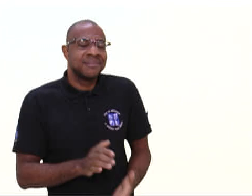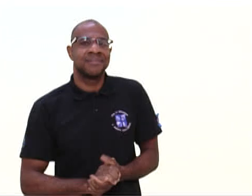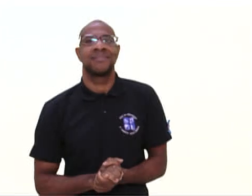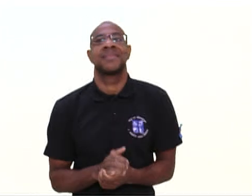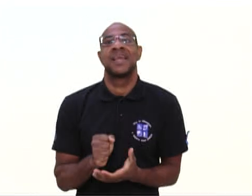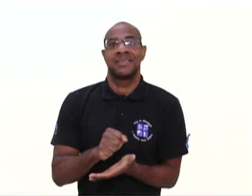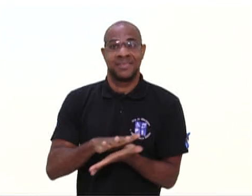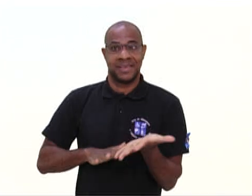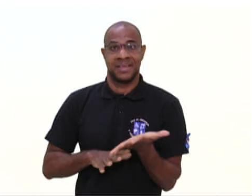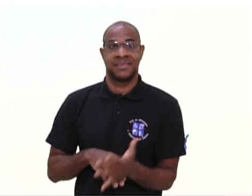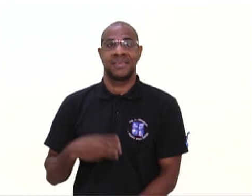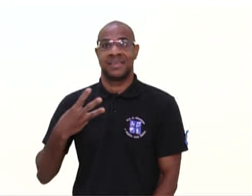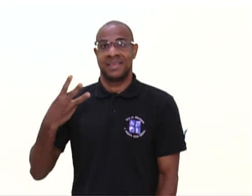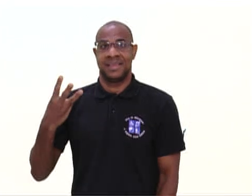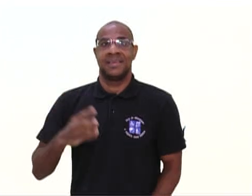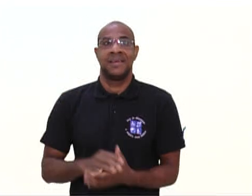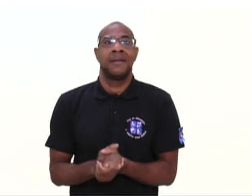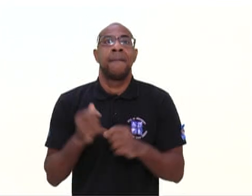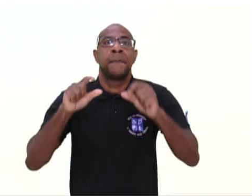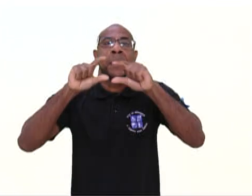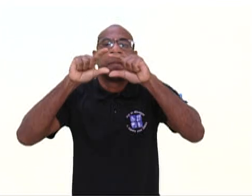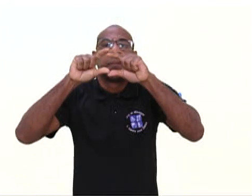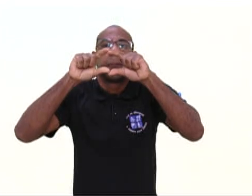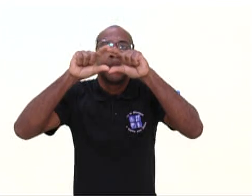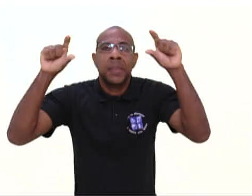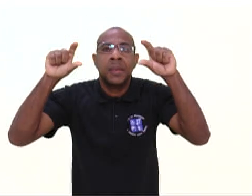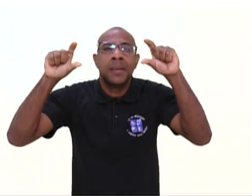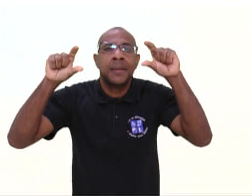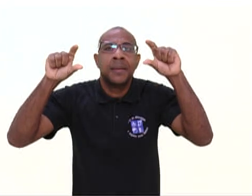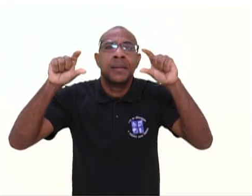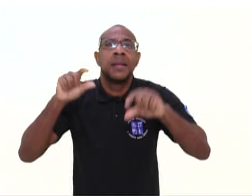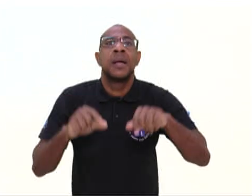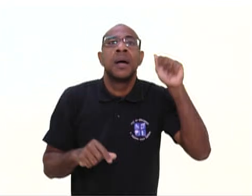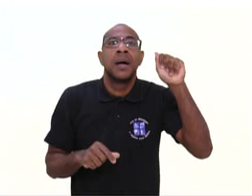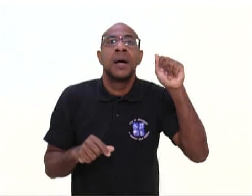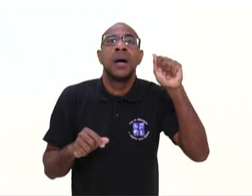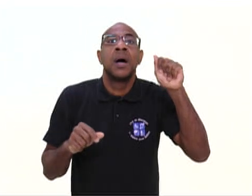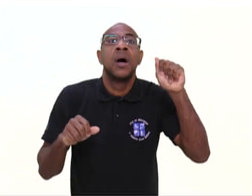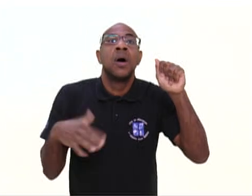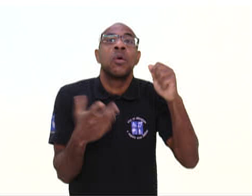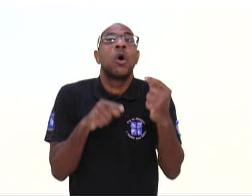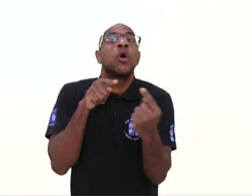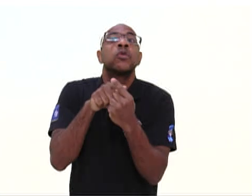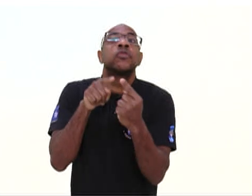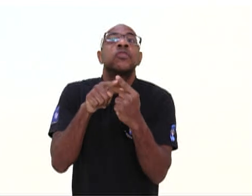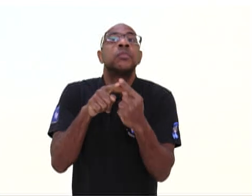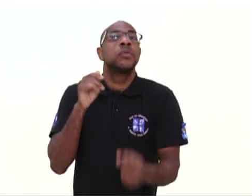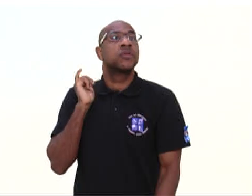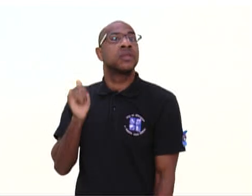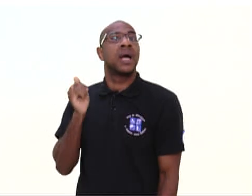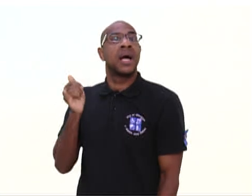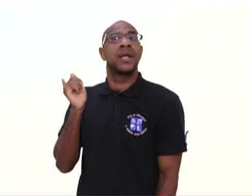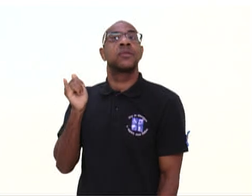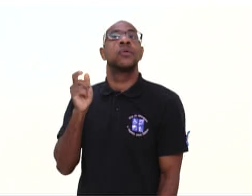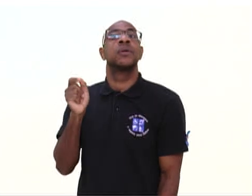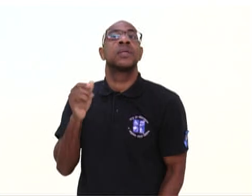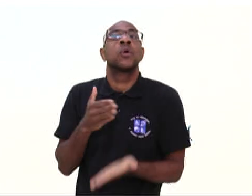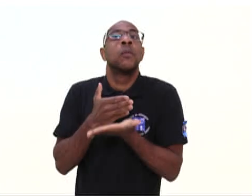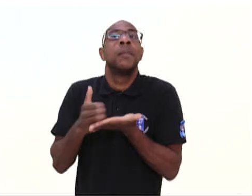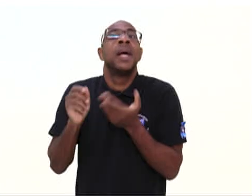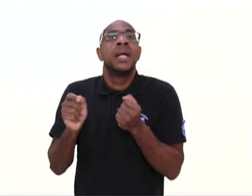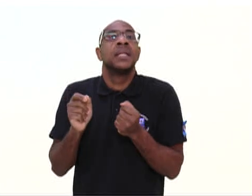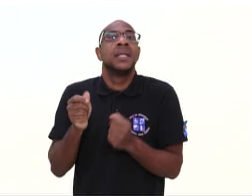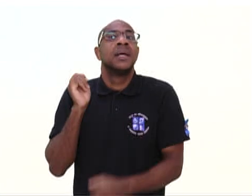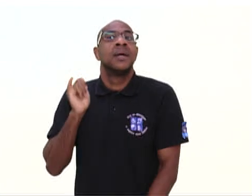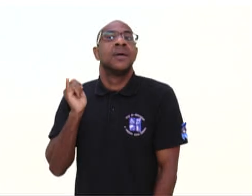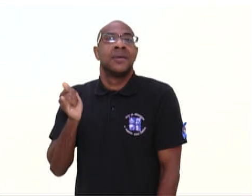Atividade 3 para vocês, minha gente. O recorte em destaque. Letra A. Qual é o tipo de narrador que abre o conto? Letra B.